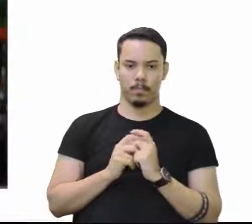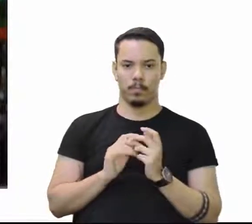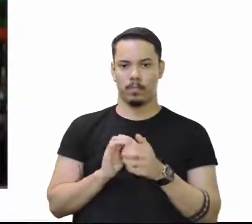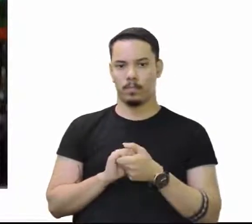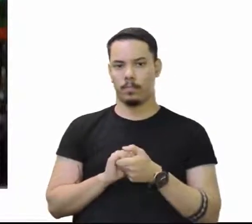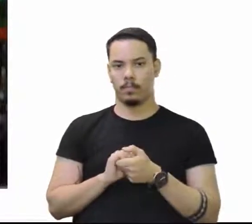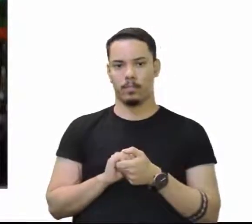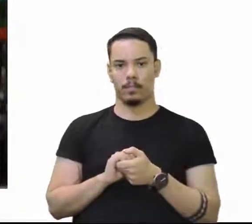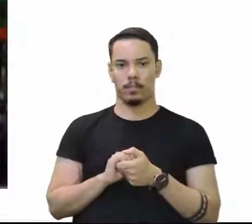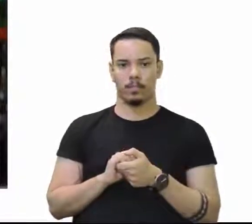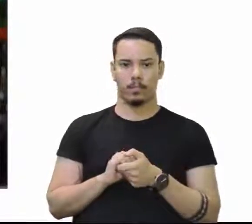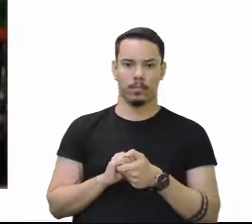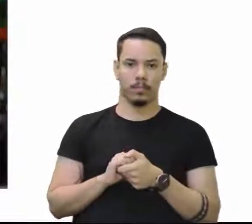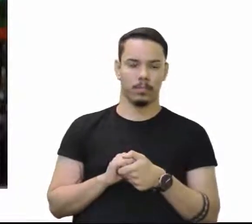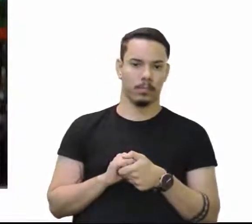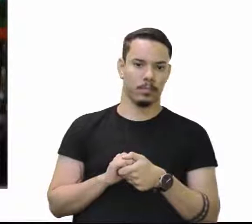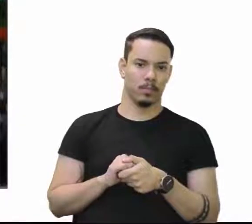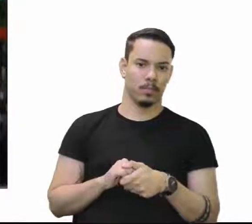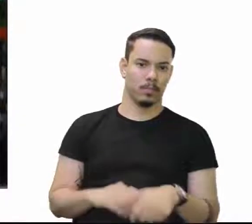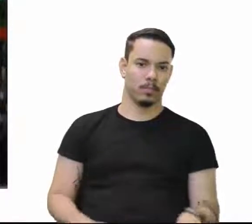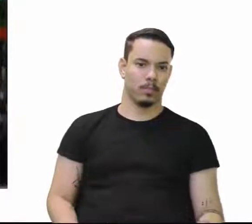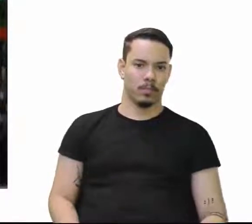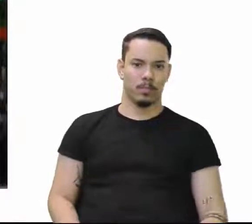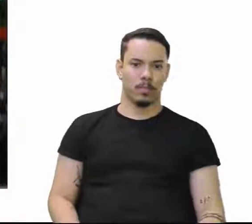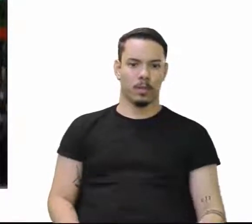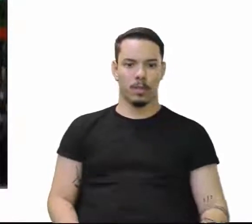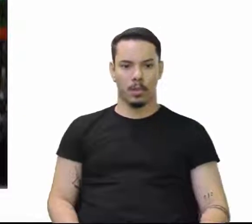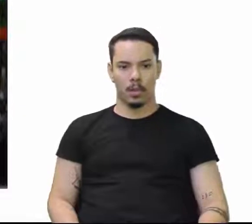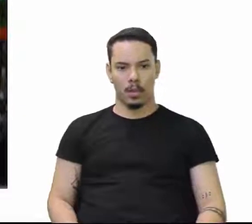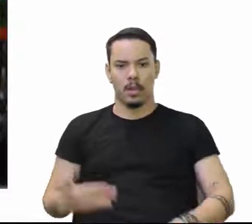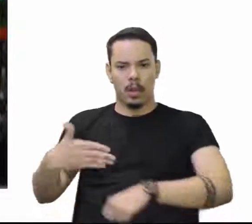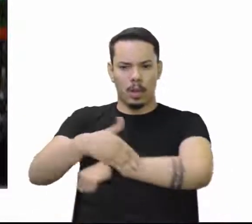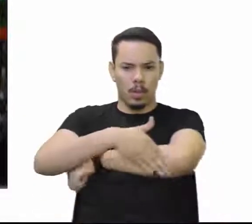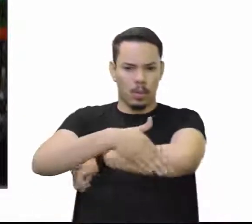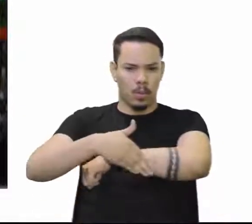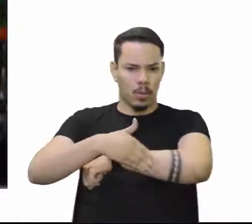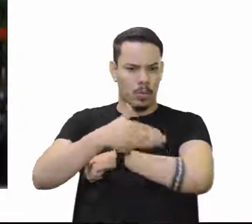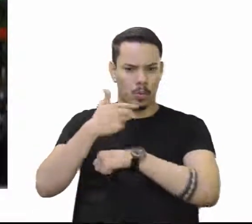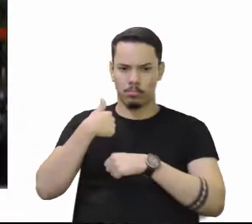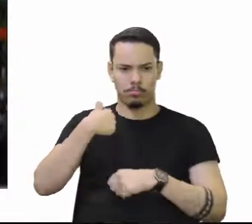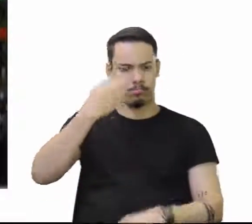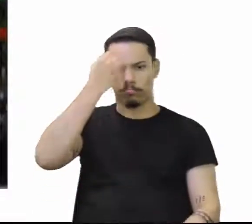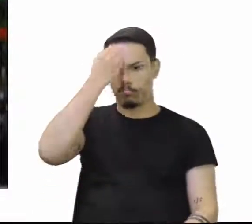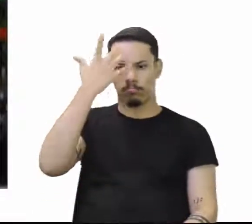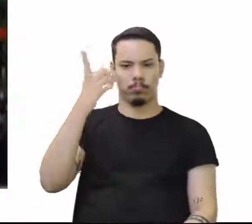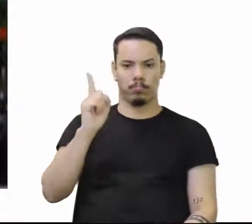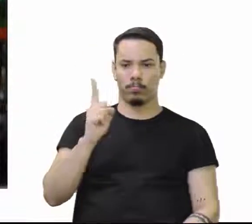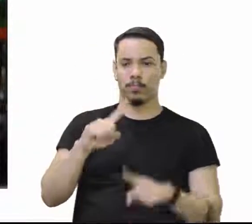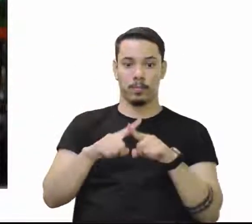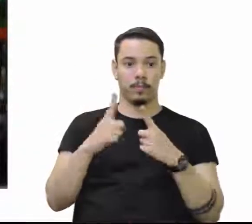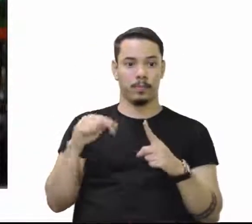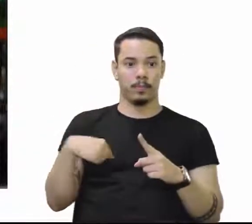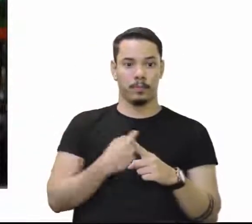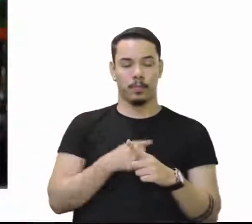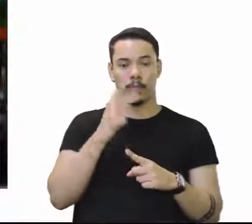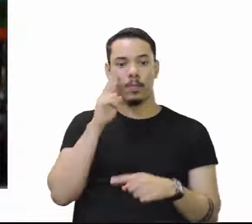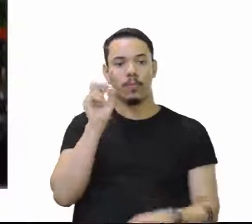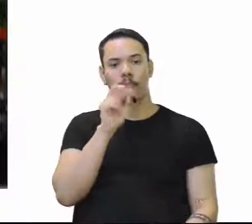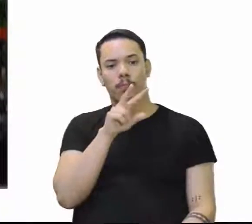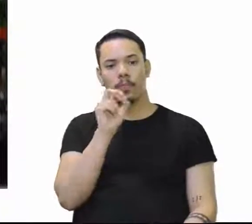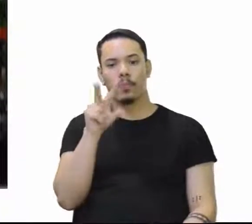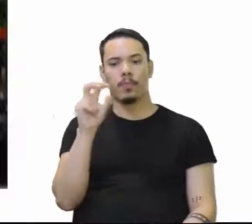Eu não estou identificando aqui qual é essa avenida aqui, mas aqui nós estamos vendo